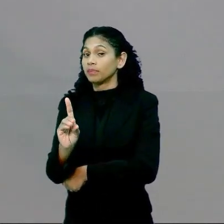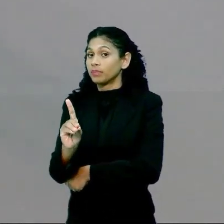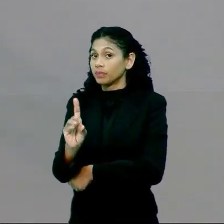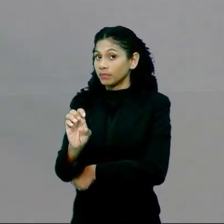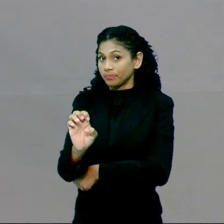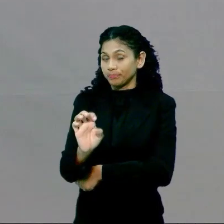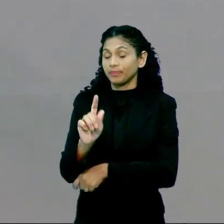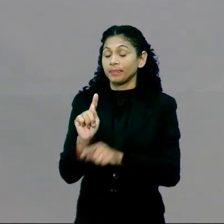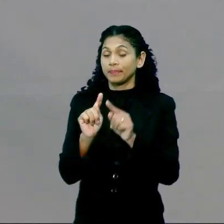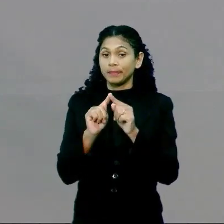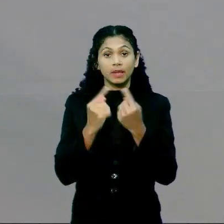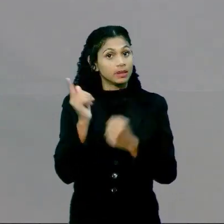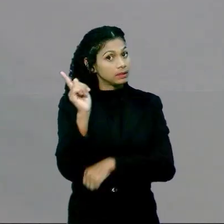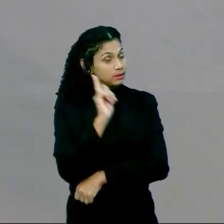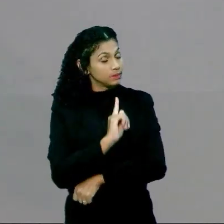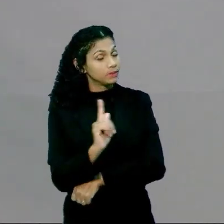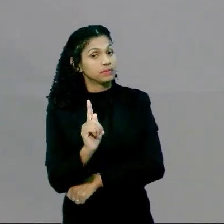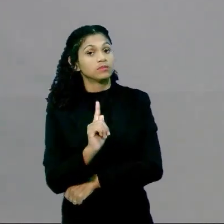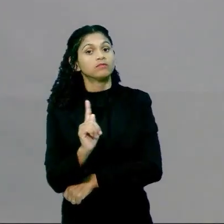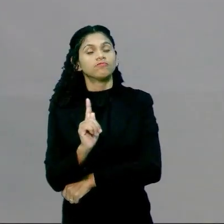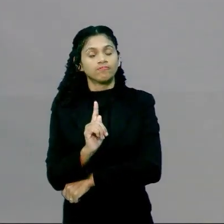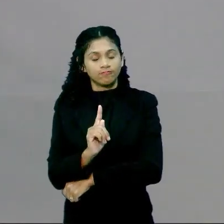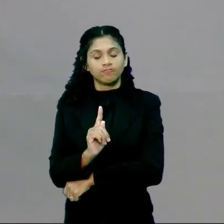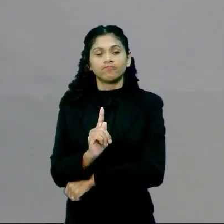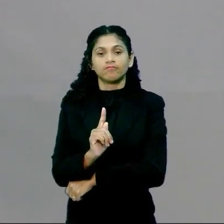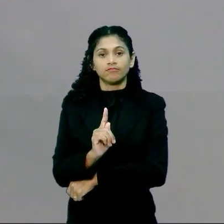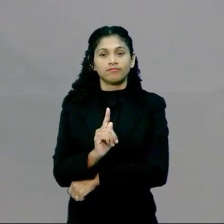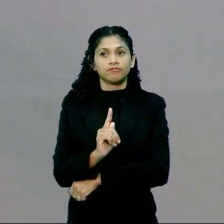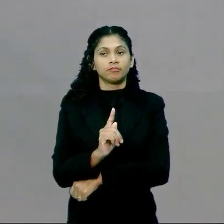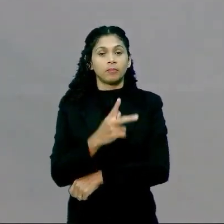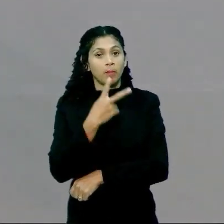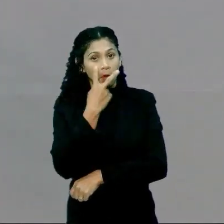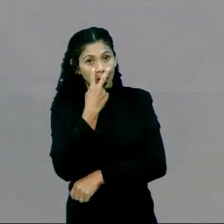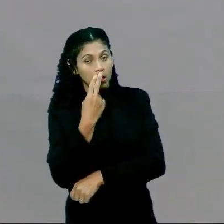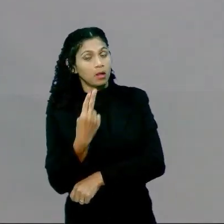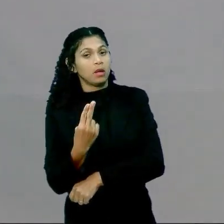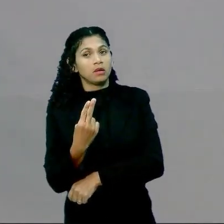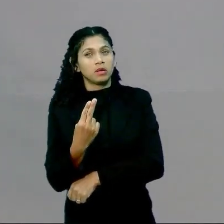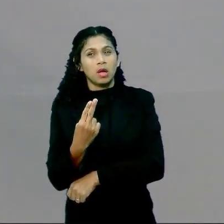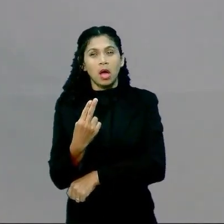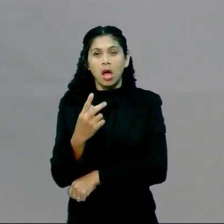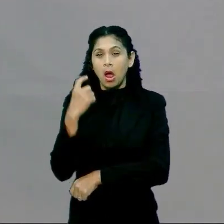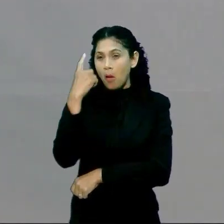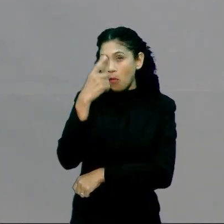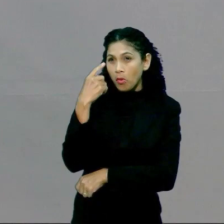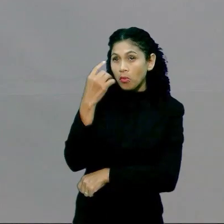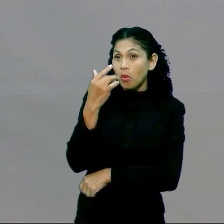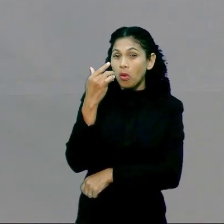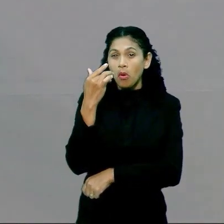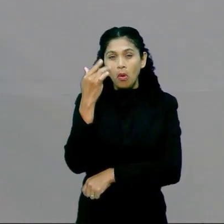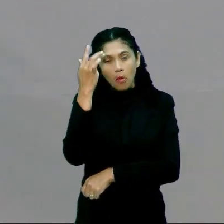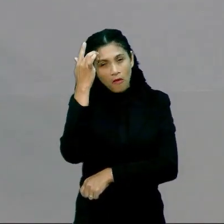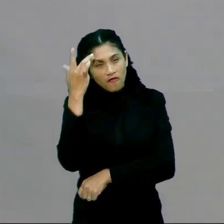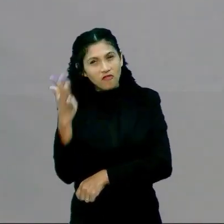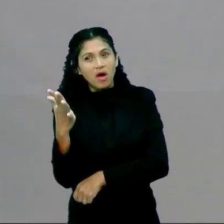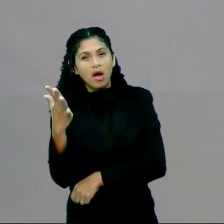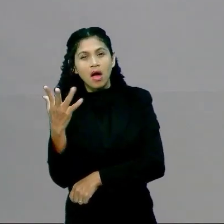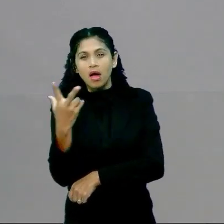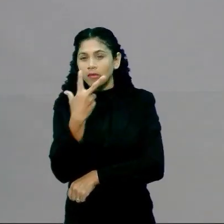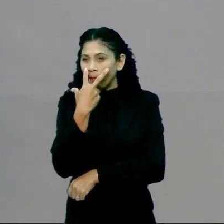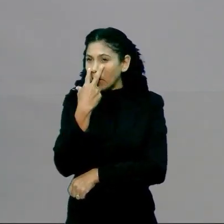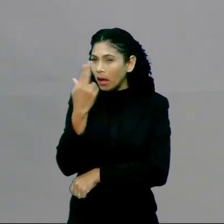né, aquele senso comum que se tem de língua espanhola. Ah, espanhol é uma língua fácil, é uma língua semelhante à do